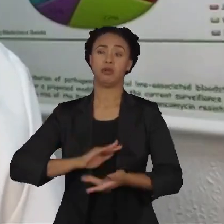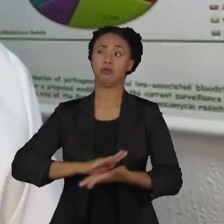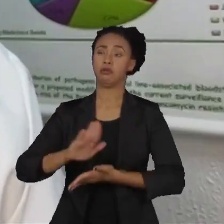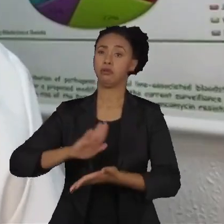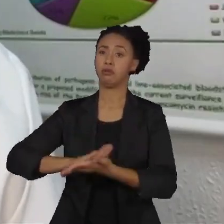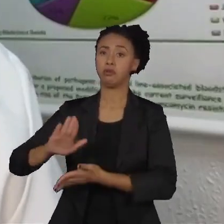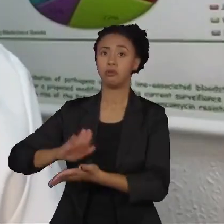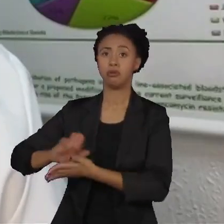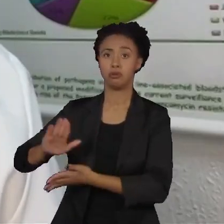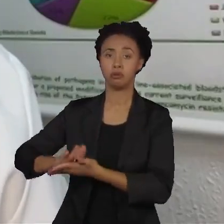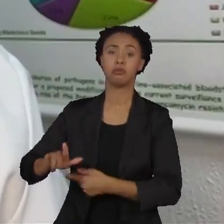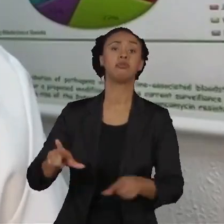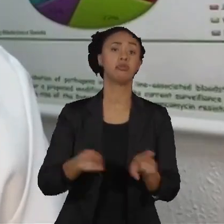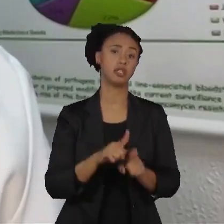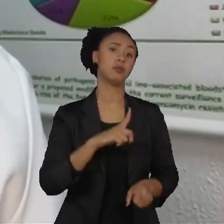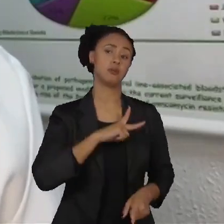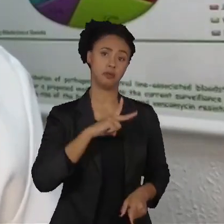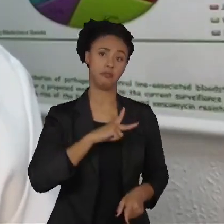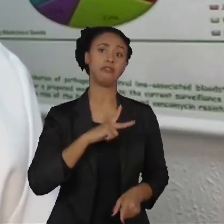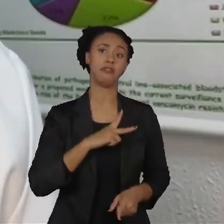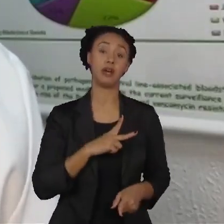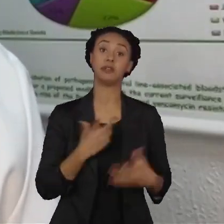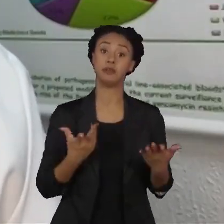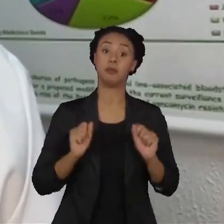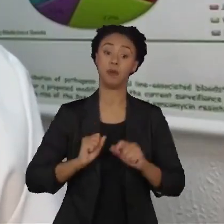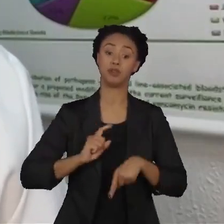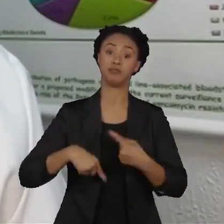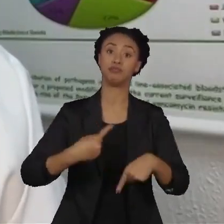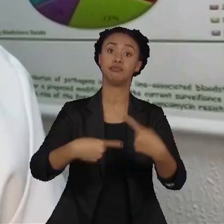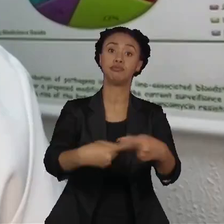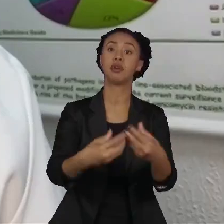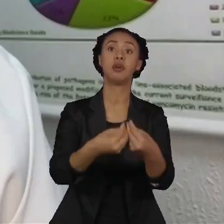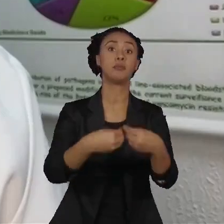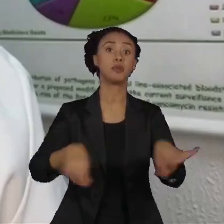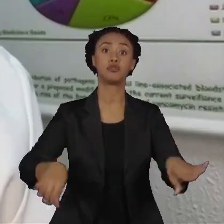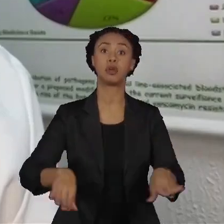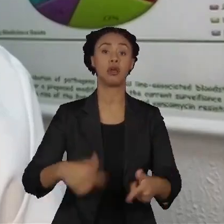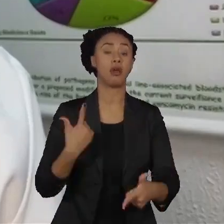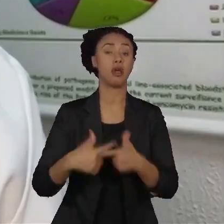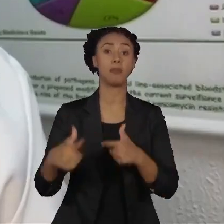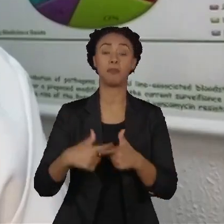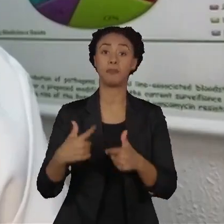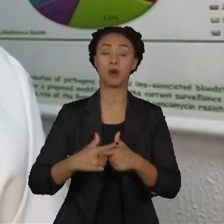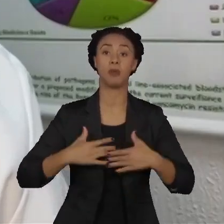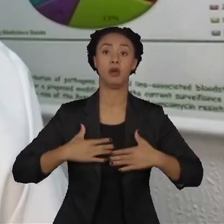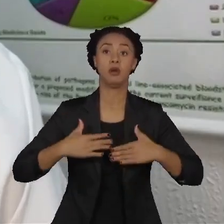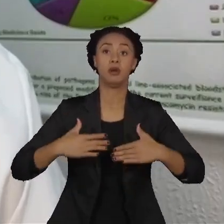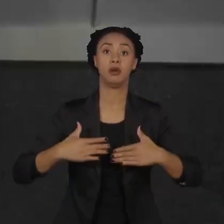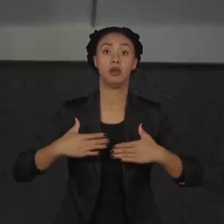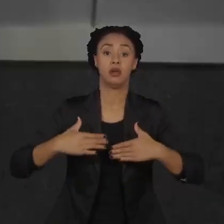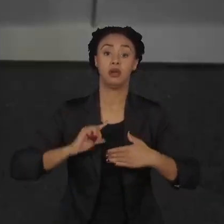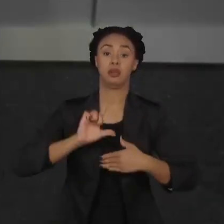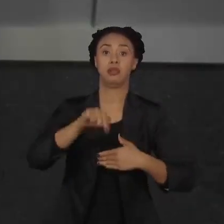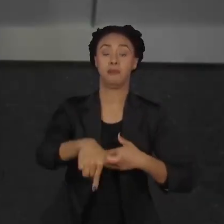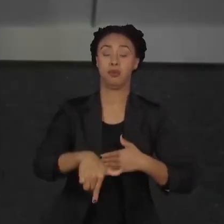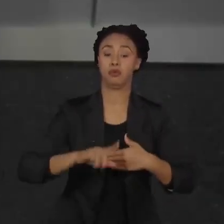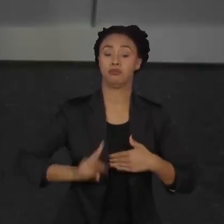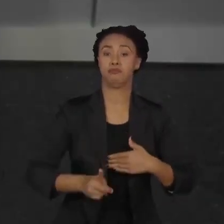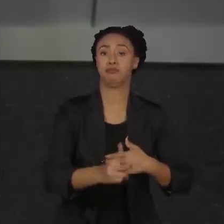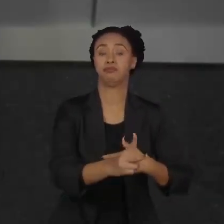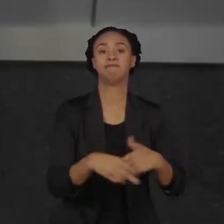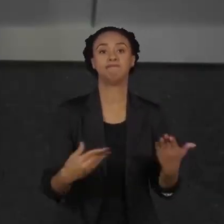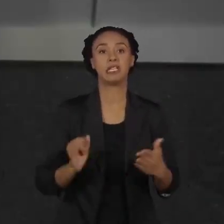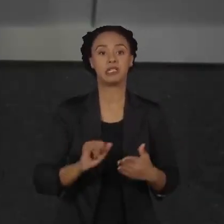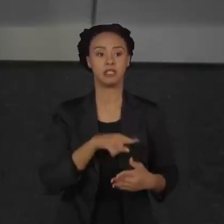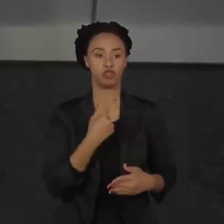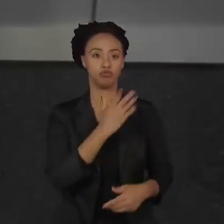também levando a quadros com sequelas. As pessoas ficam com problemas respiratórios graves após essa doença. Então, você podendo proteger